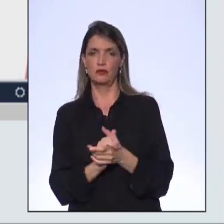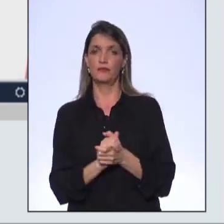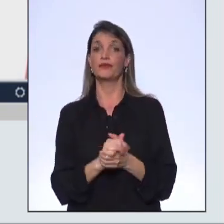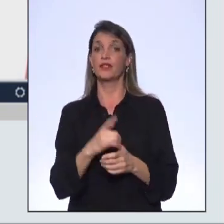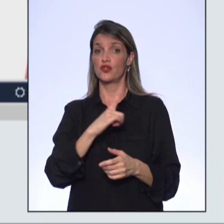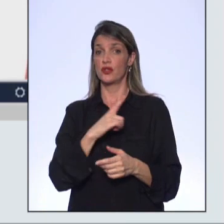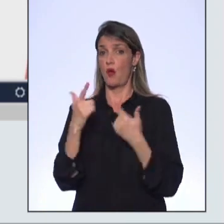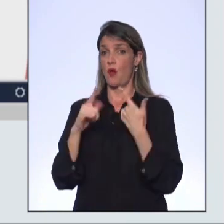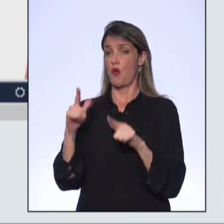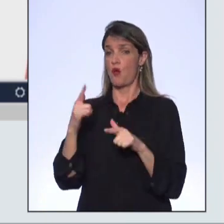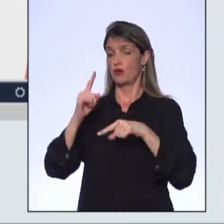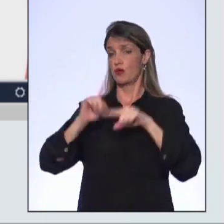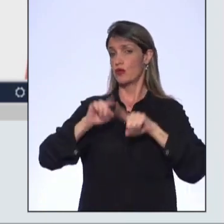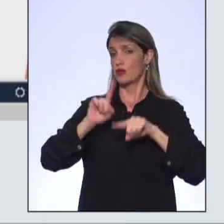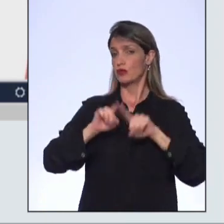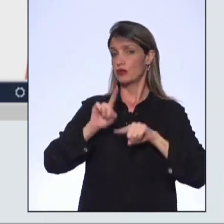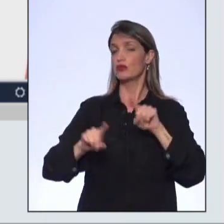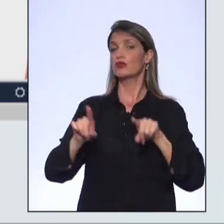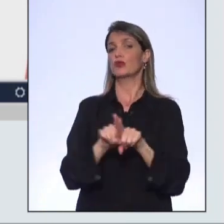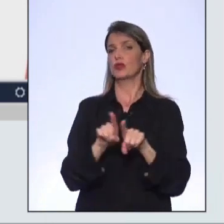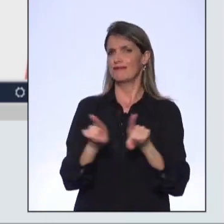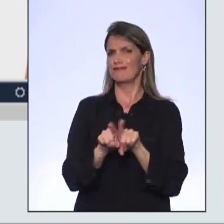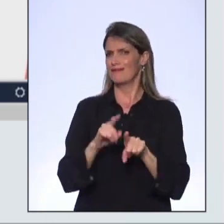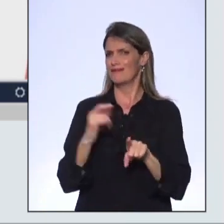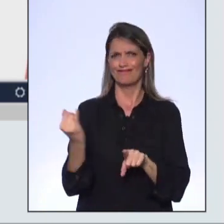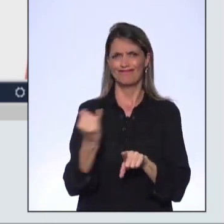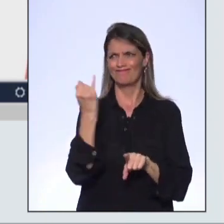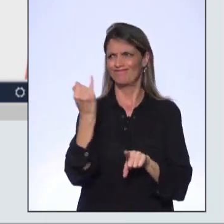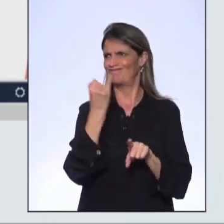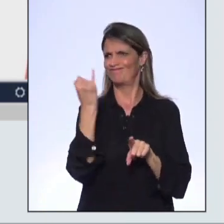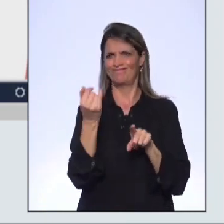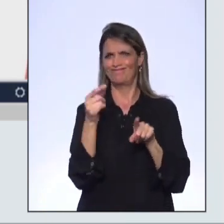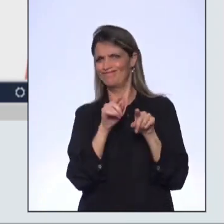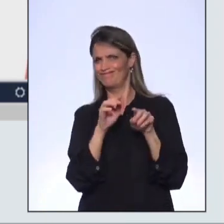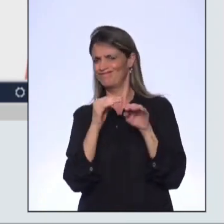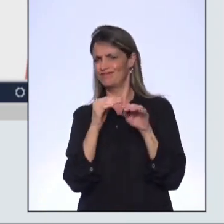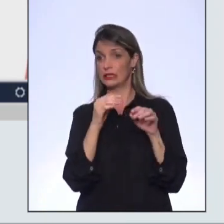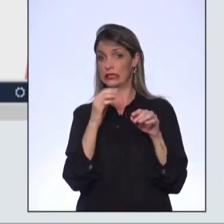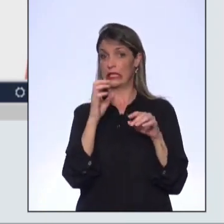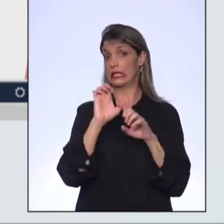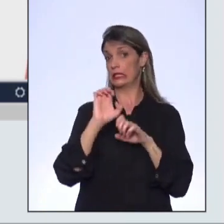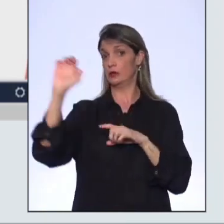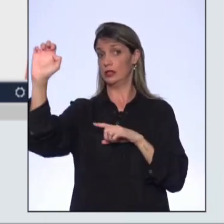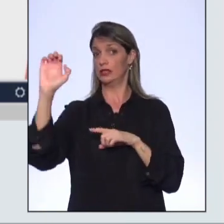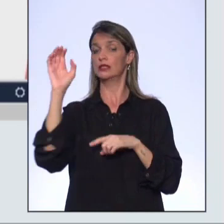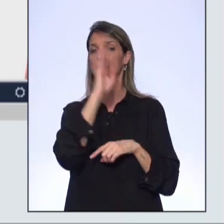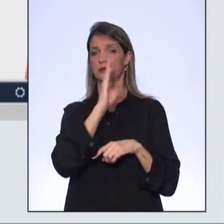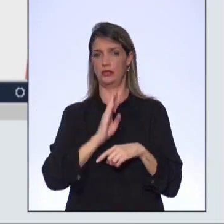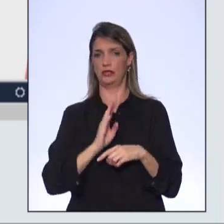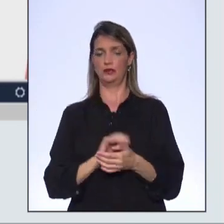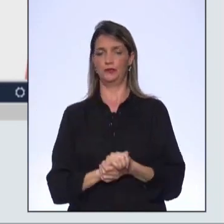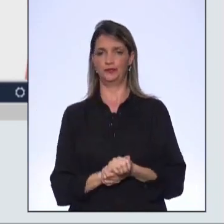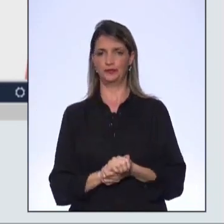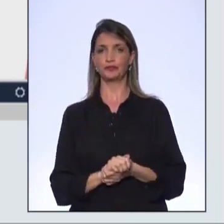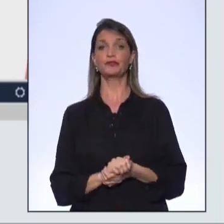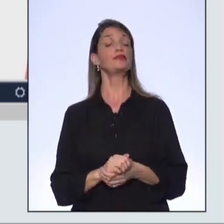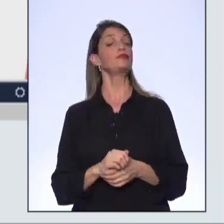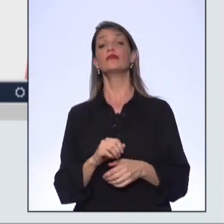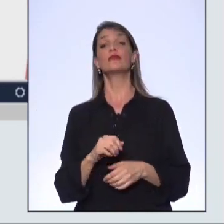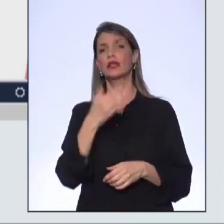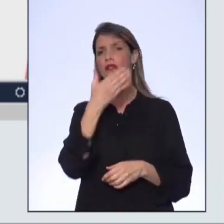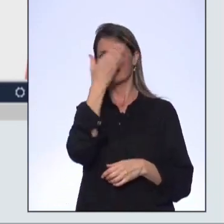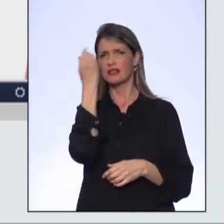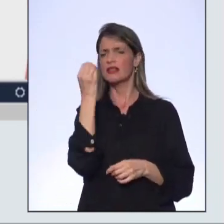outros produtos que também tiveram importância relativa nas exportações brasileiras. Também não é possível